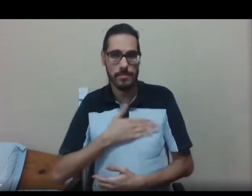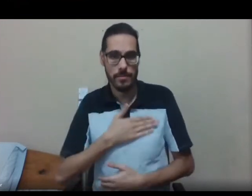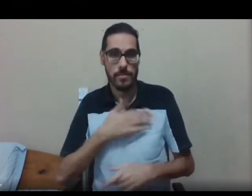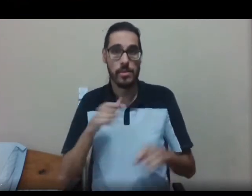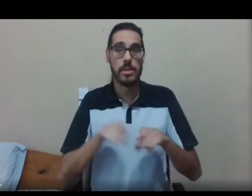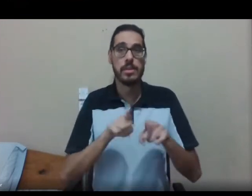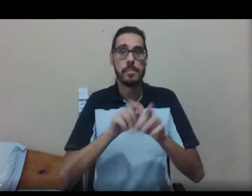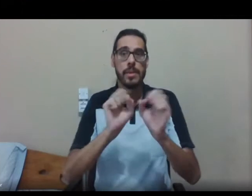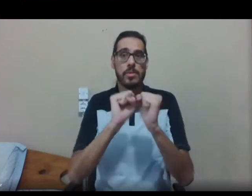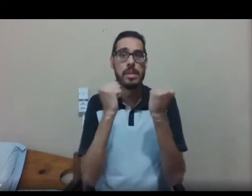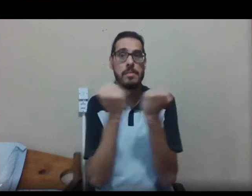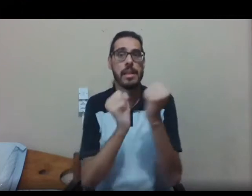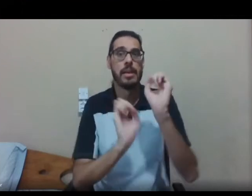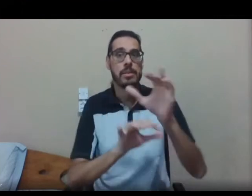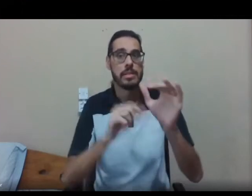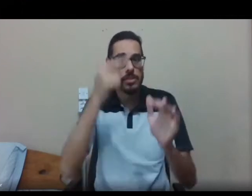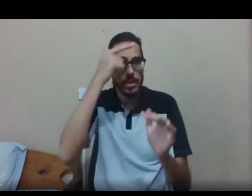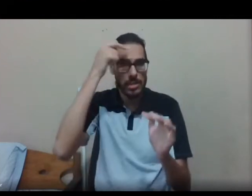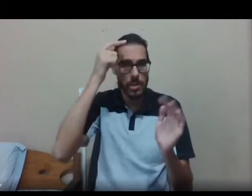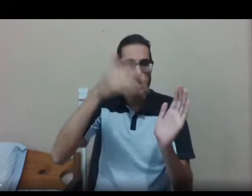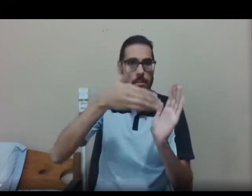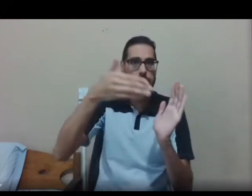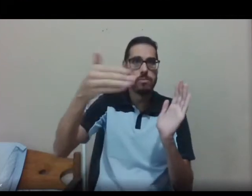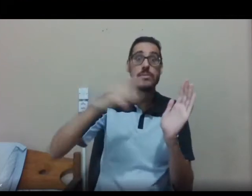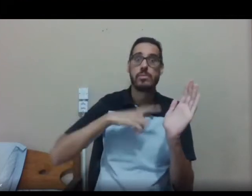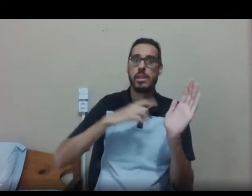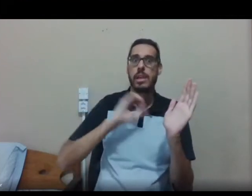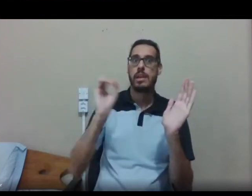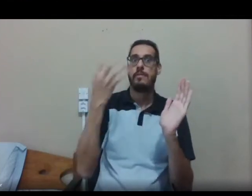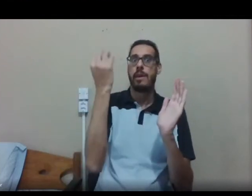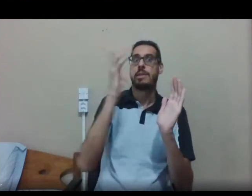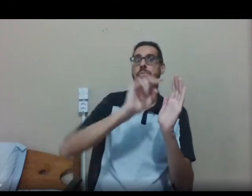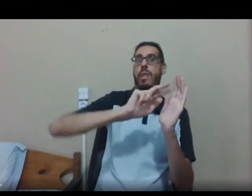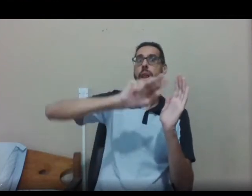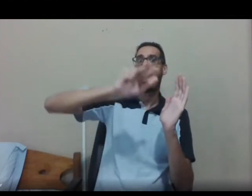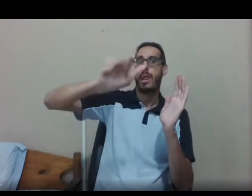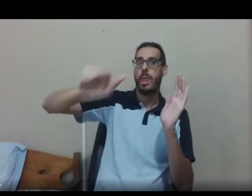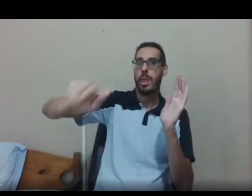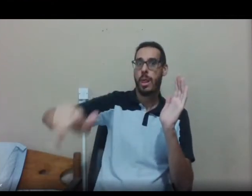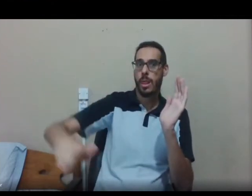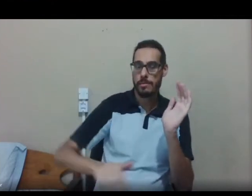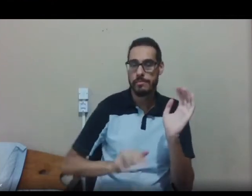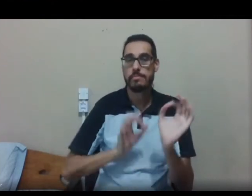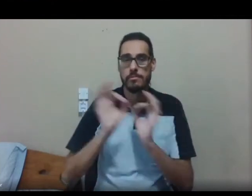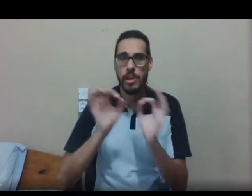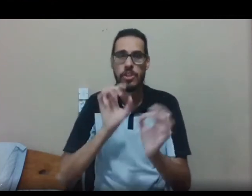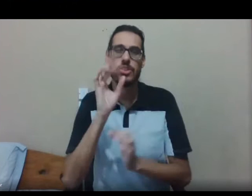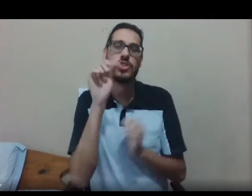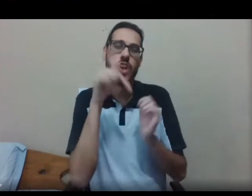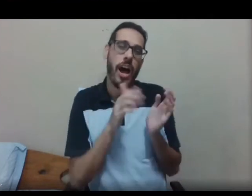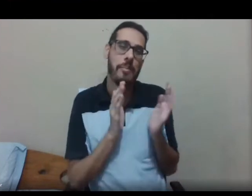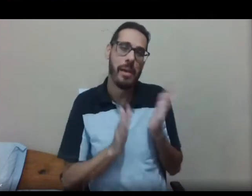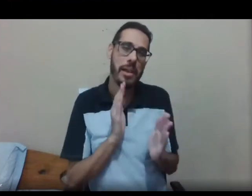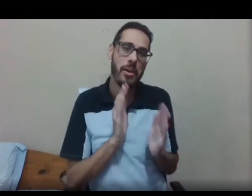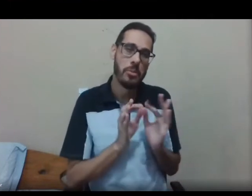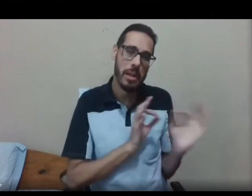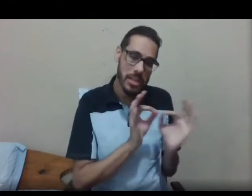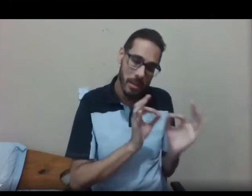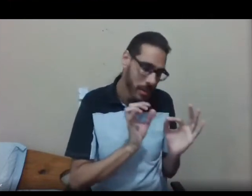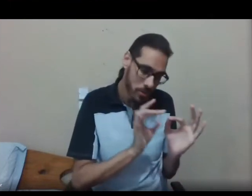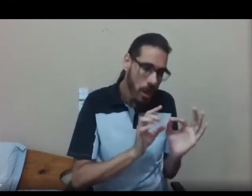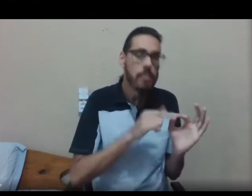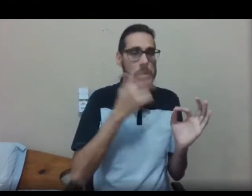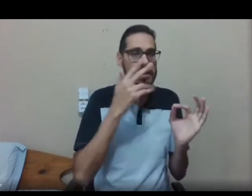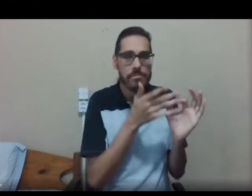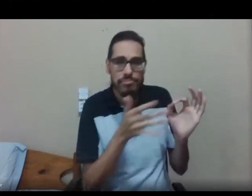né, especial na sala de assessoria pedagógica, para que vocês levem as dúvidas, levem os desafios, de forma que a